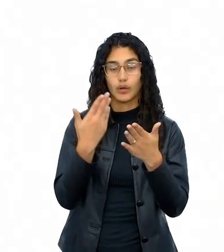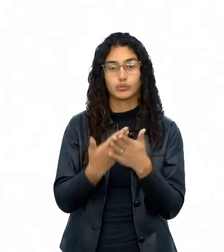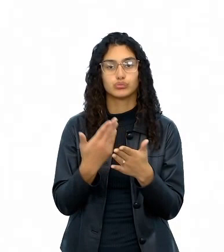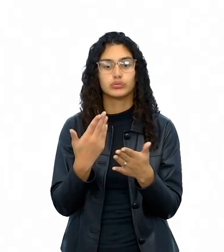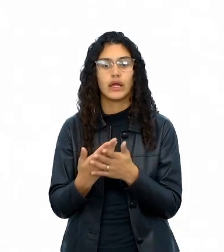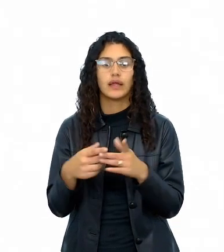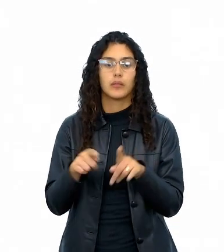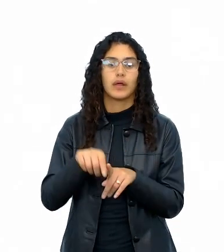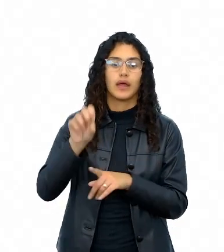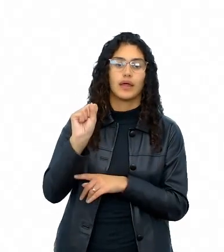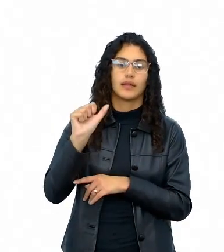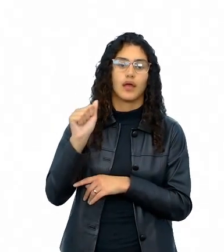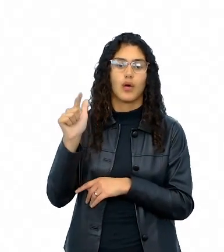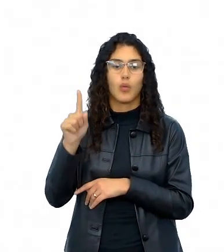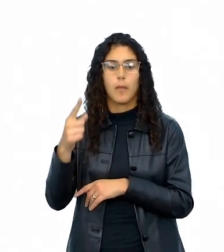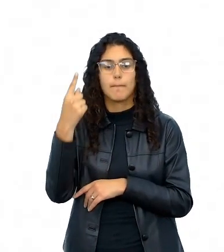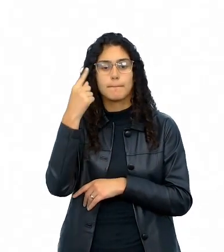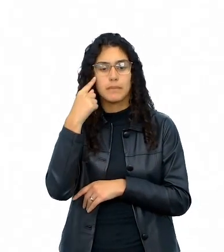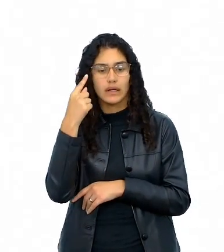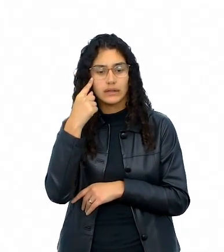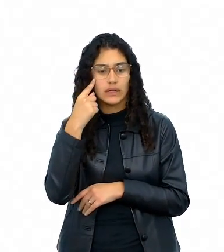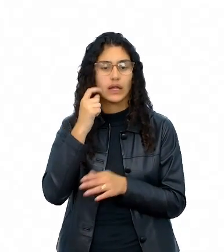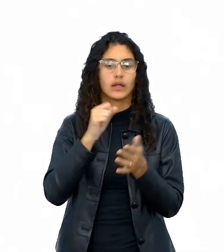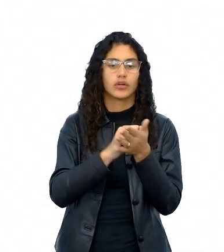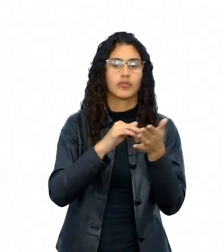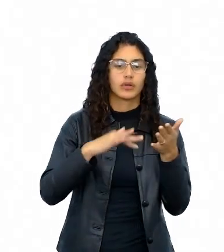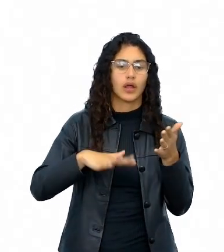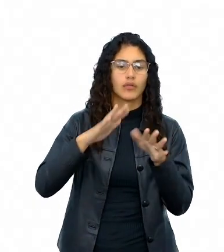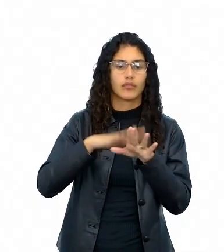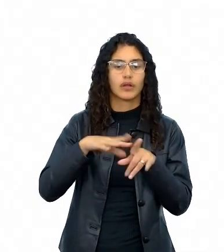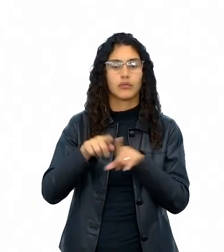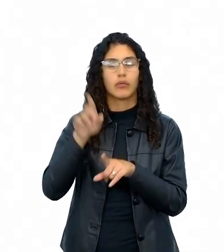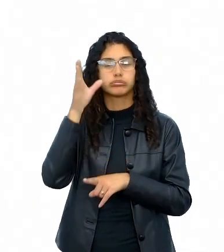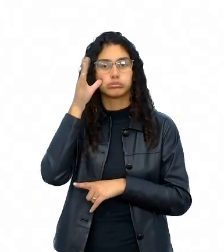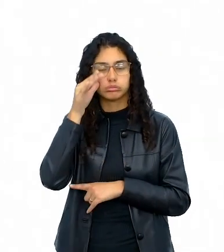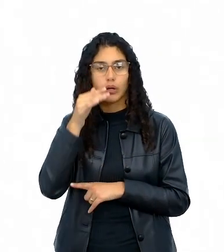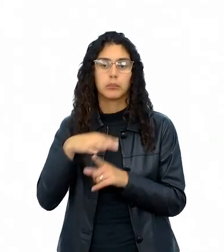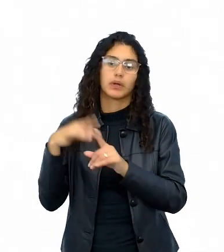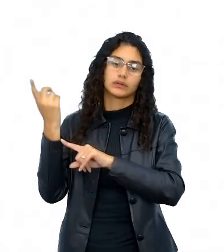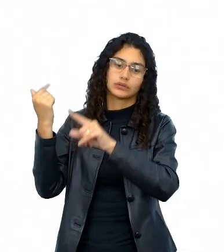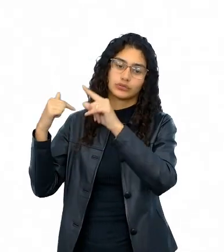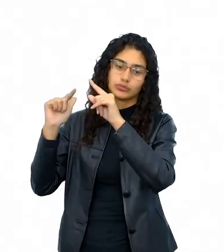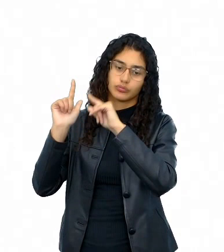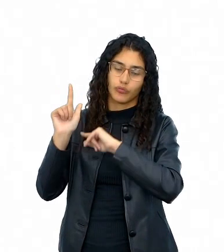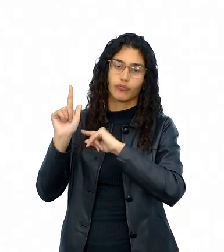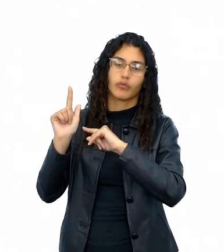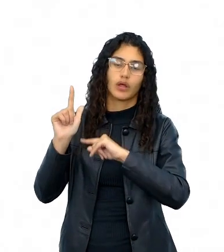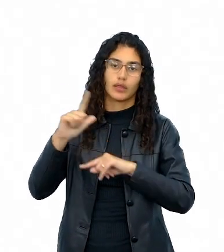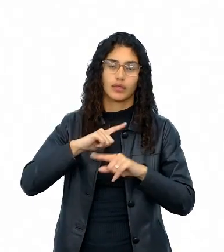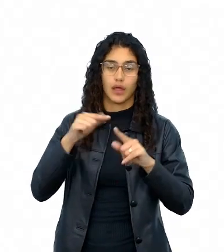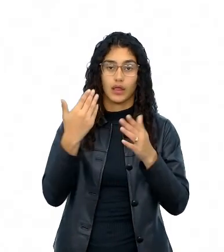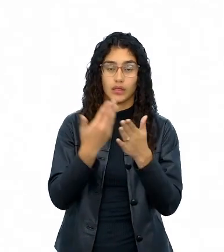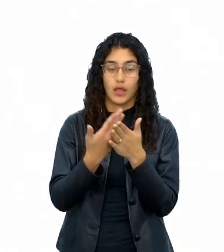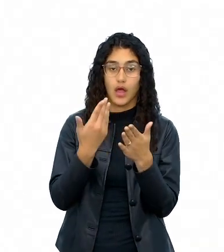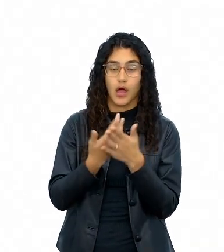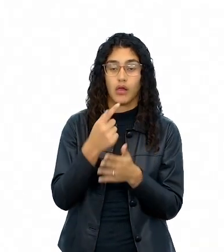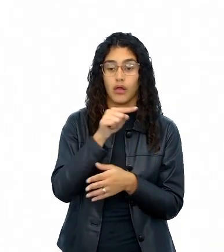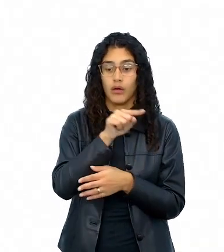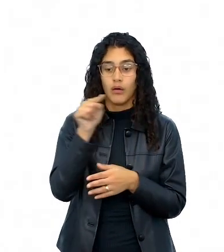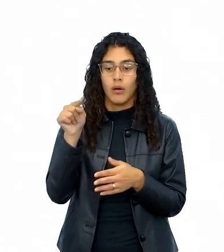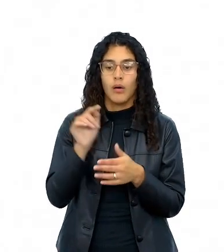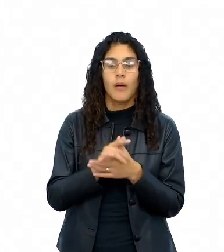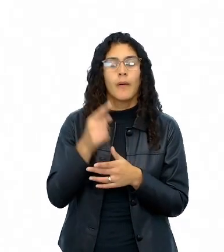a SA1, pensar ali nas atividades, né, que sejam interessantes para desenvolver ali nas aulas de